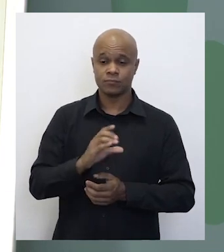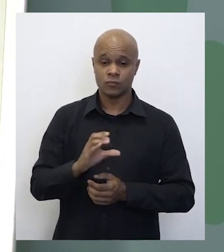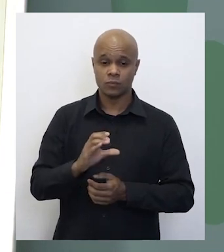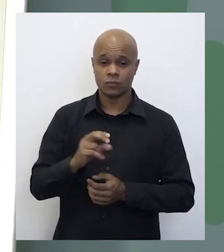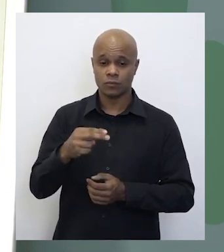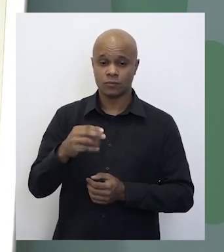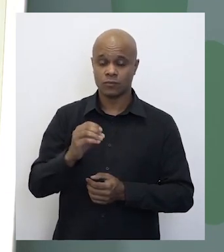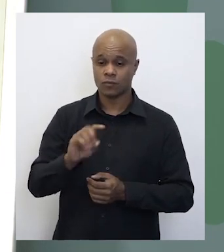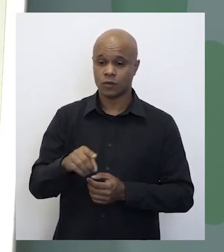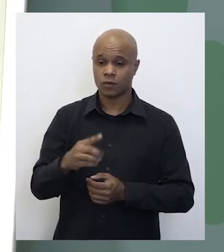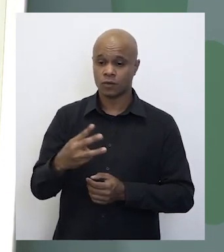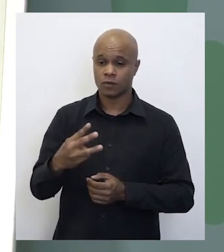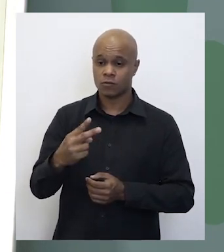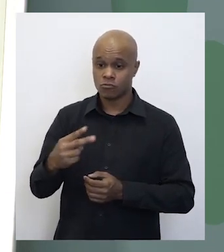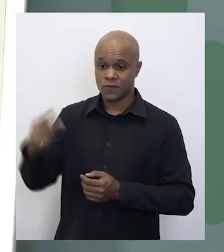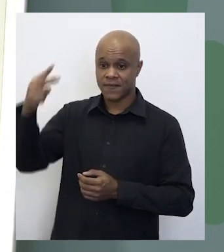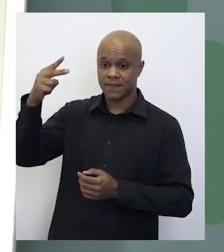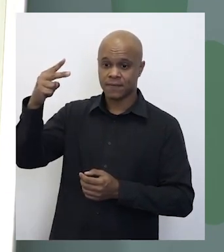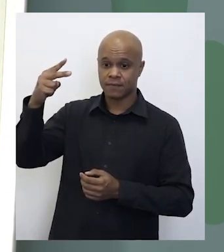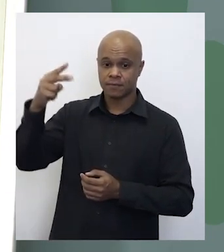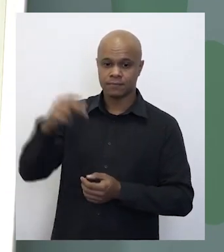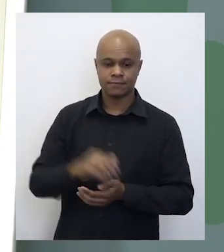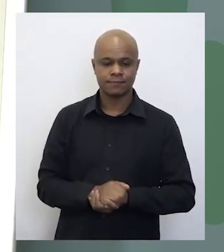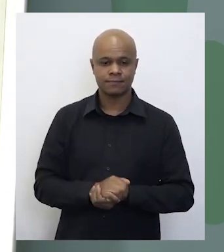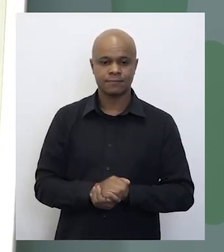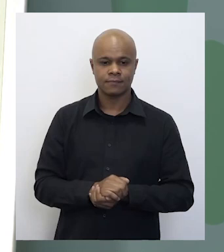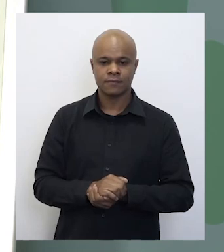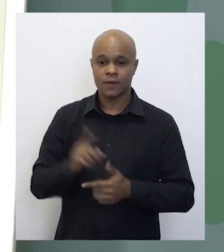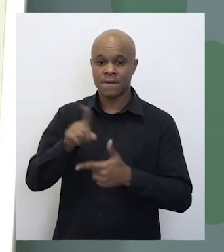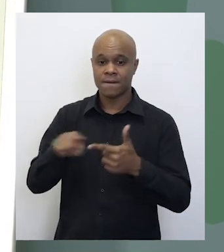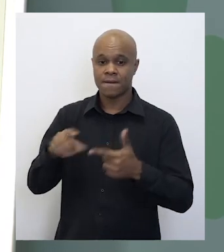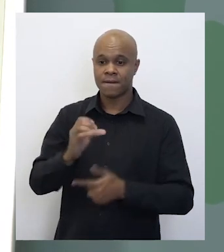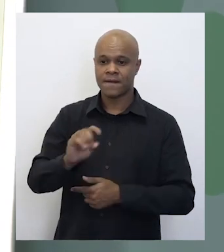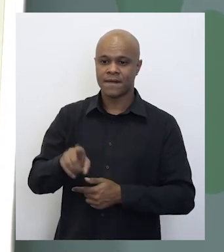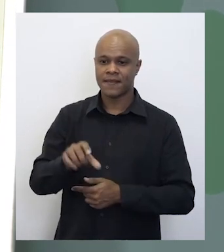0,3 elevado ao quadrado dividido por 0,9.